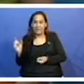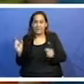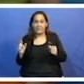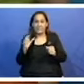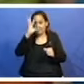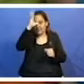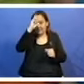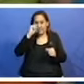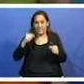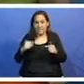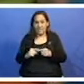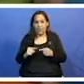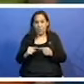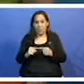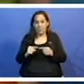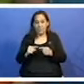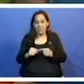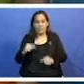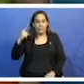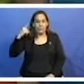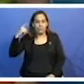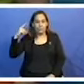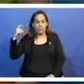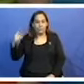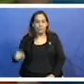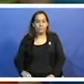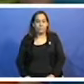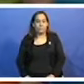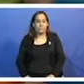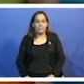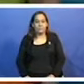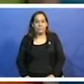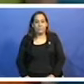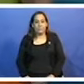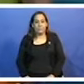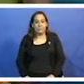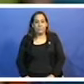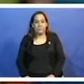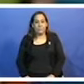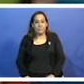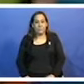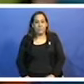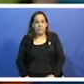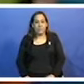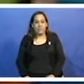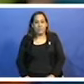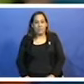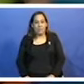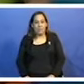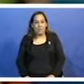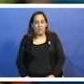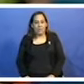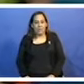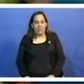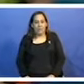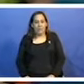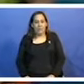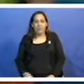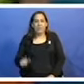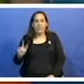Galinha. Nha, nha, nha, nha, nha. N-H-A. G. Ó, G. Lá